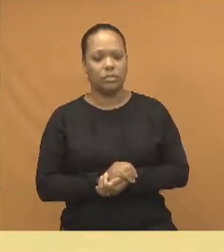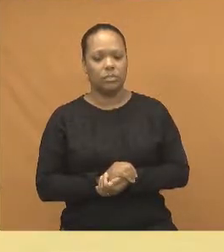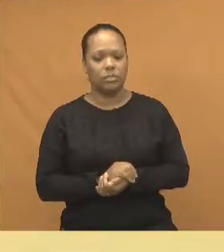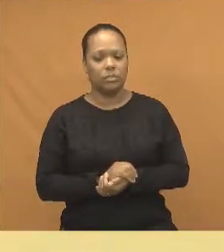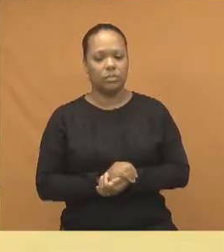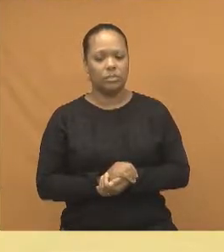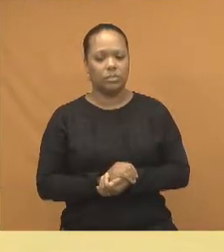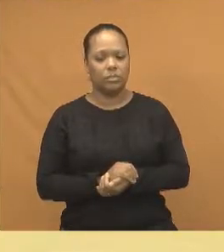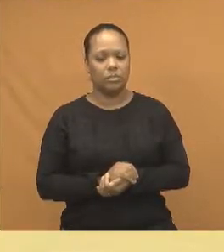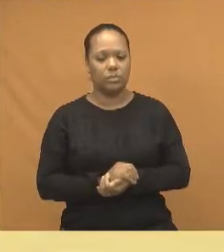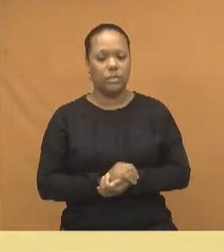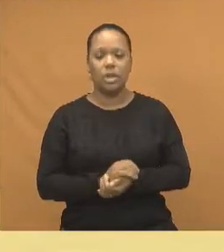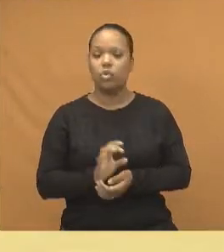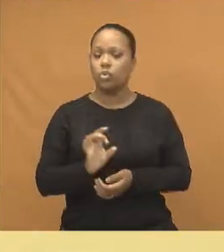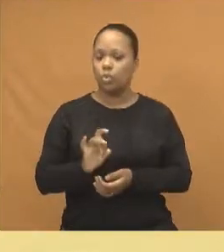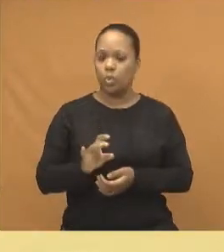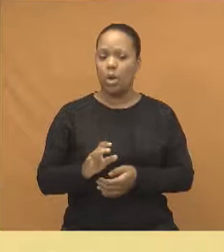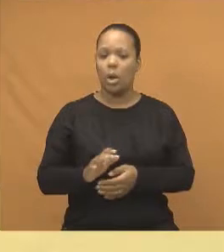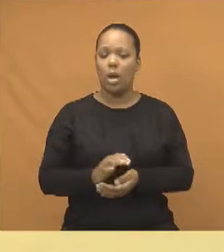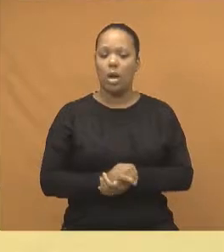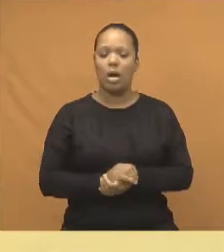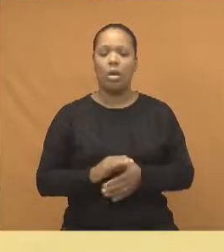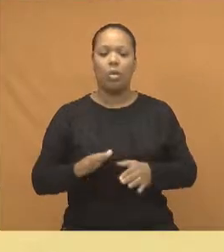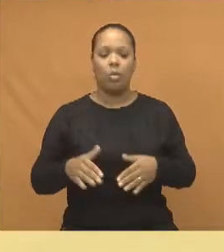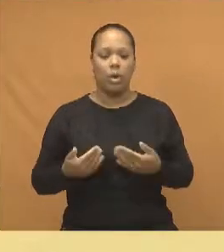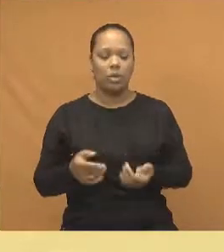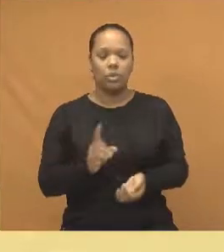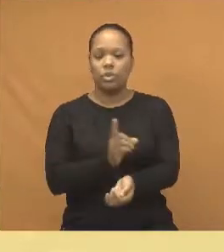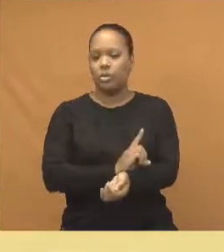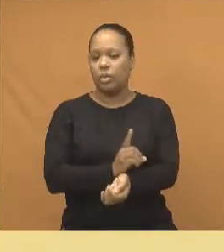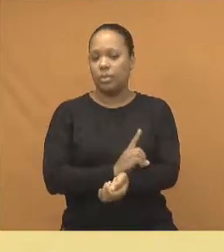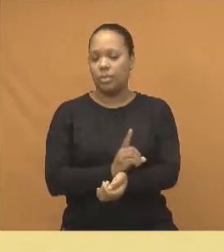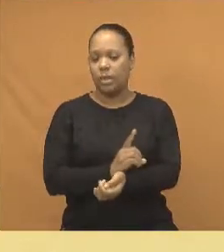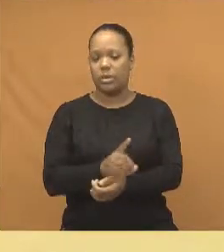seja descompensada. Pessoal,